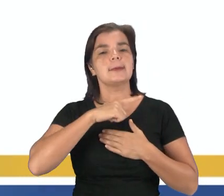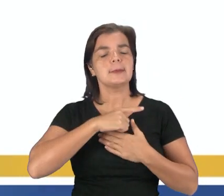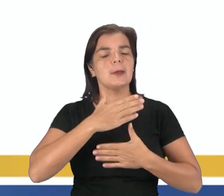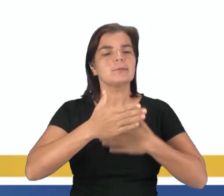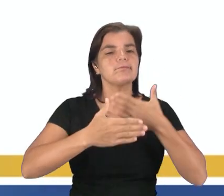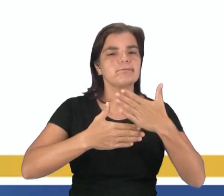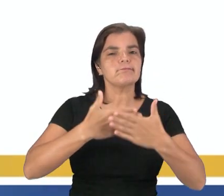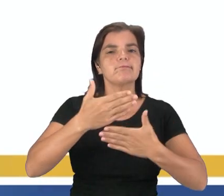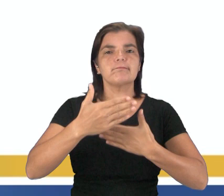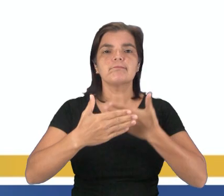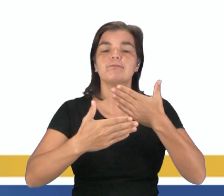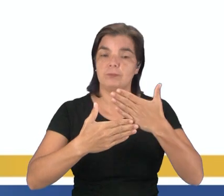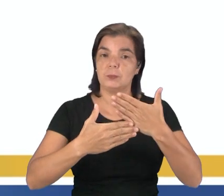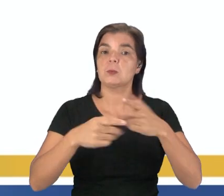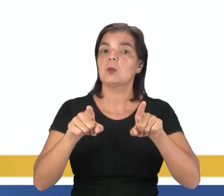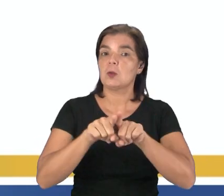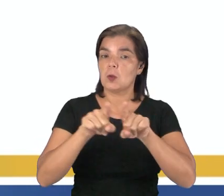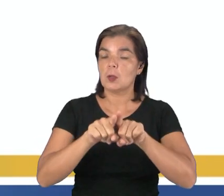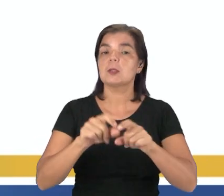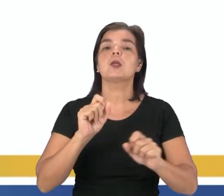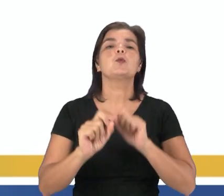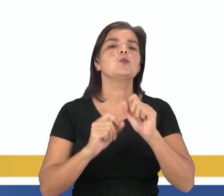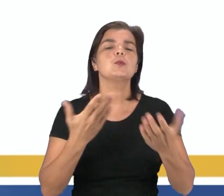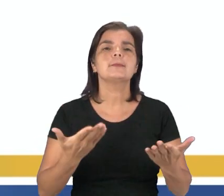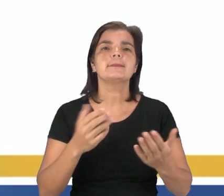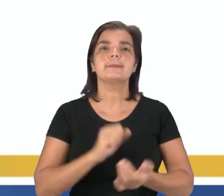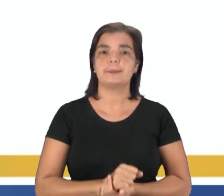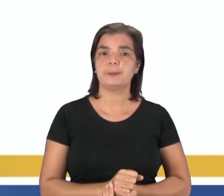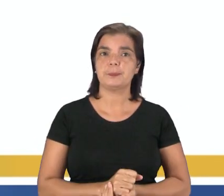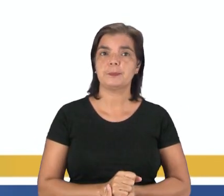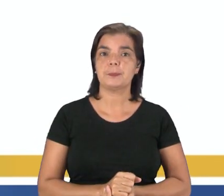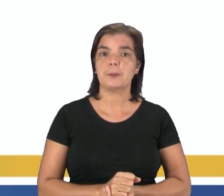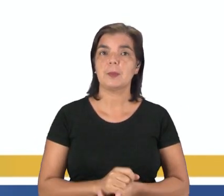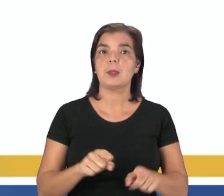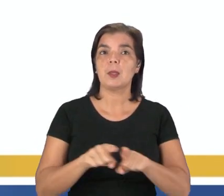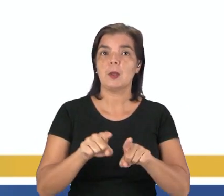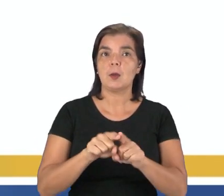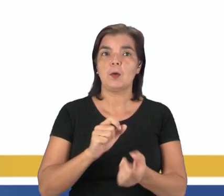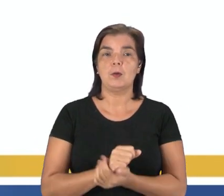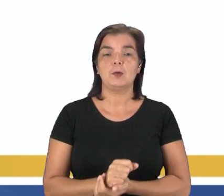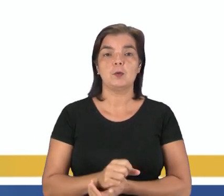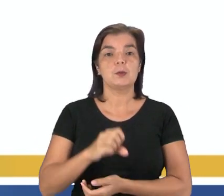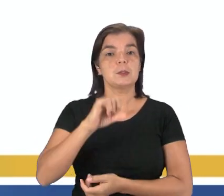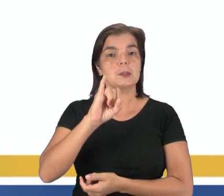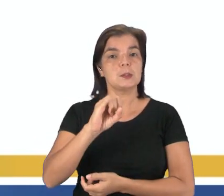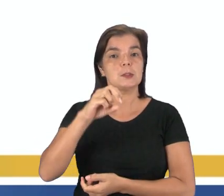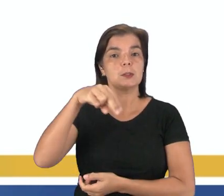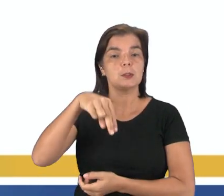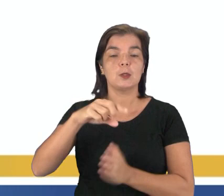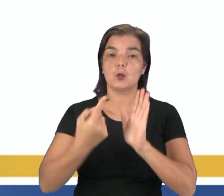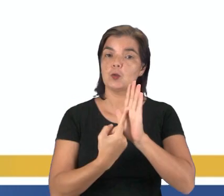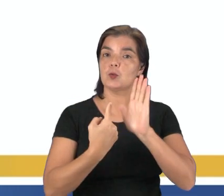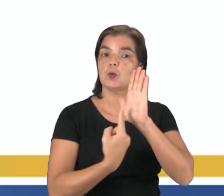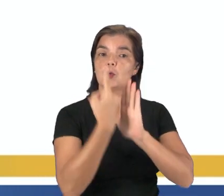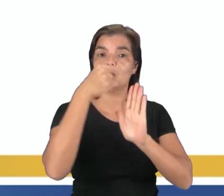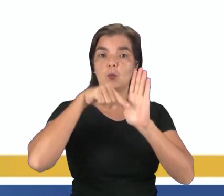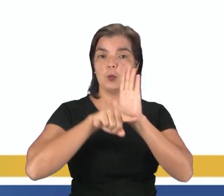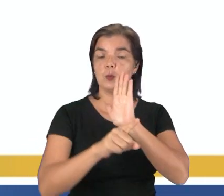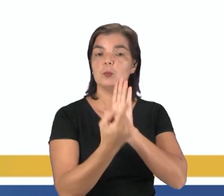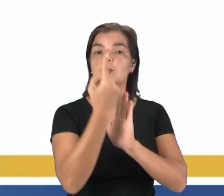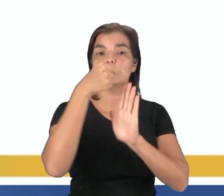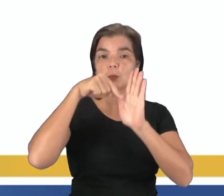aos poucos. Por quê? Porque ele vai criar o que a gente chama de memória imunológica. Ao criar essa